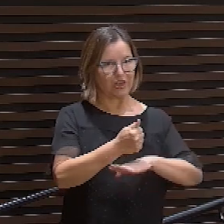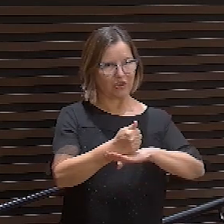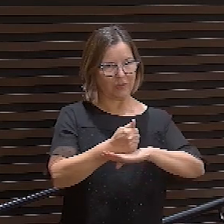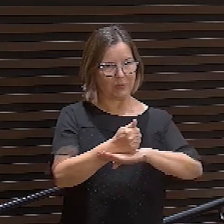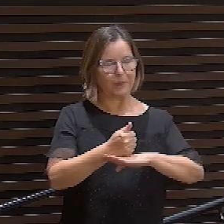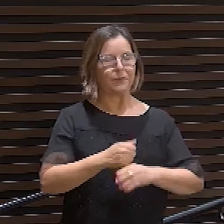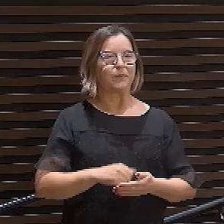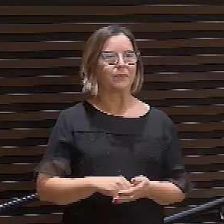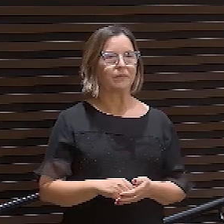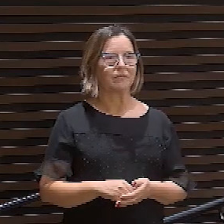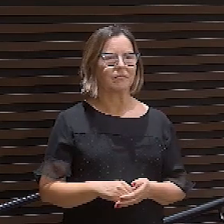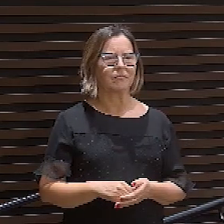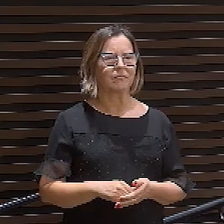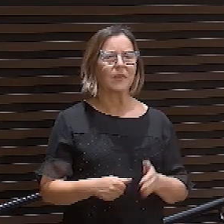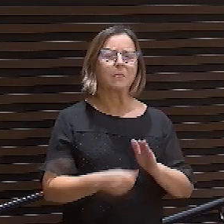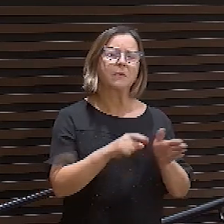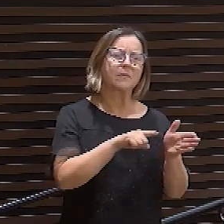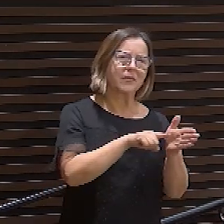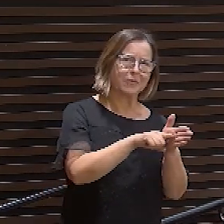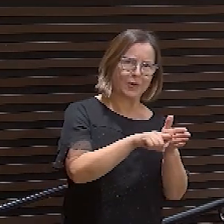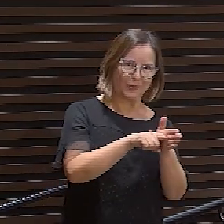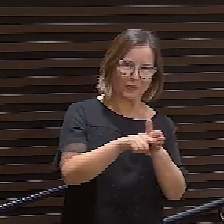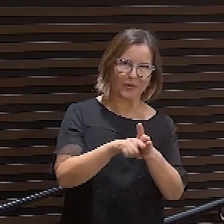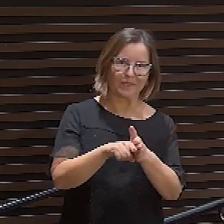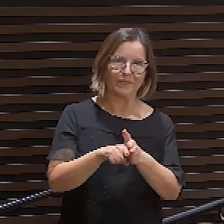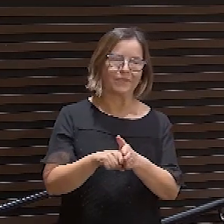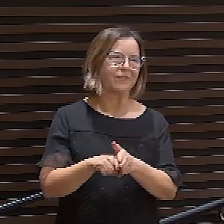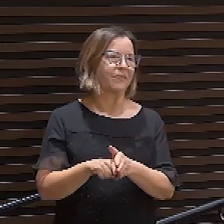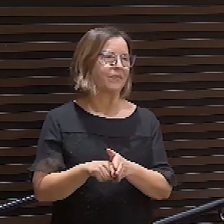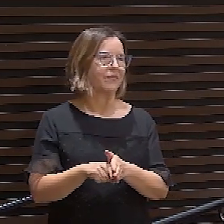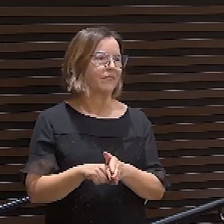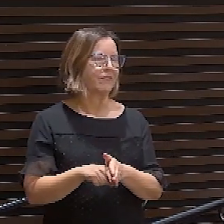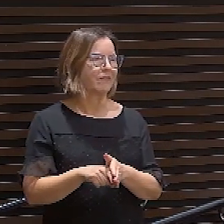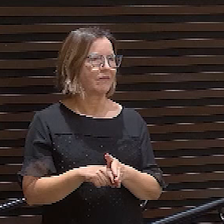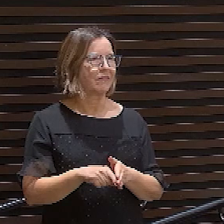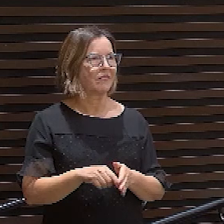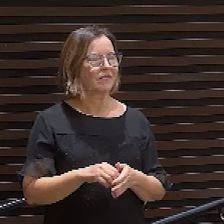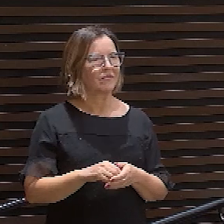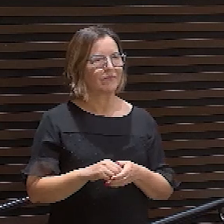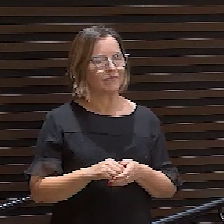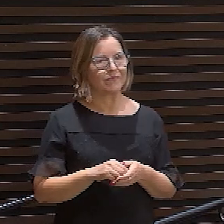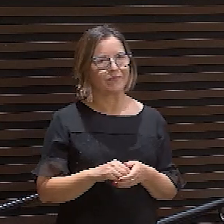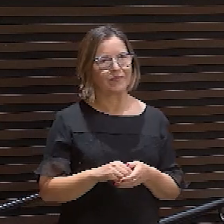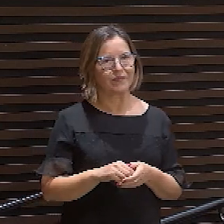A primeira pergunta do Catecismo de Westminster,